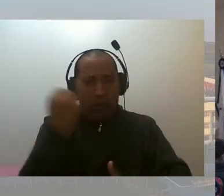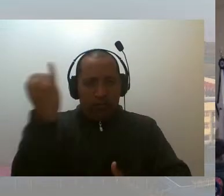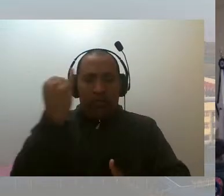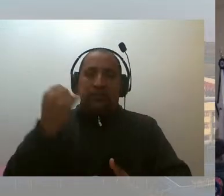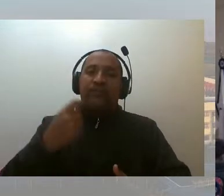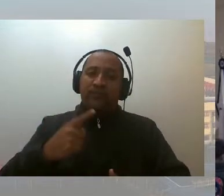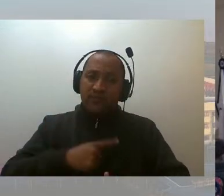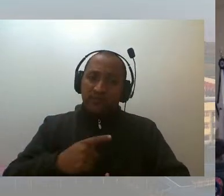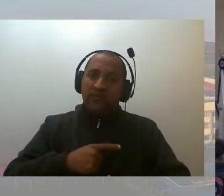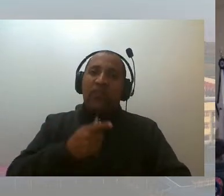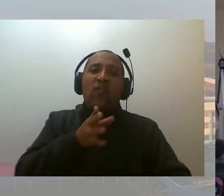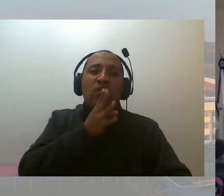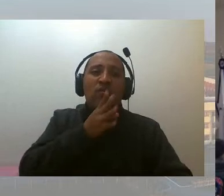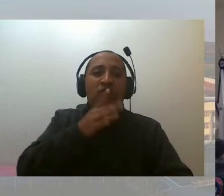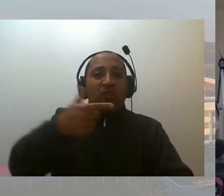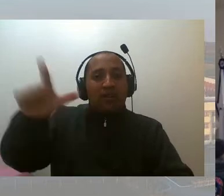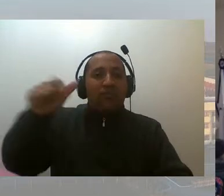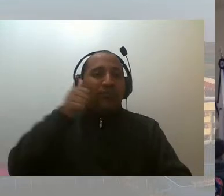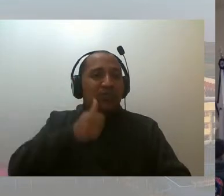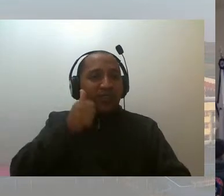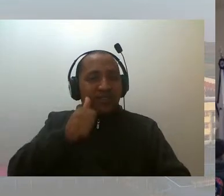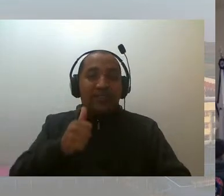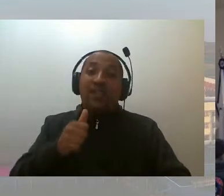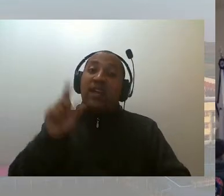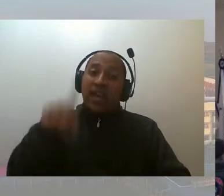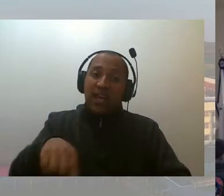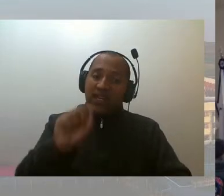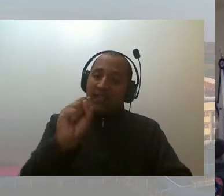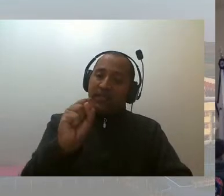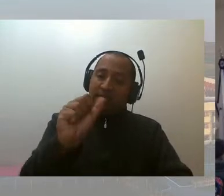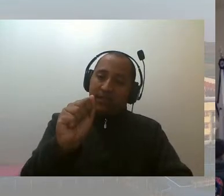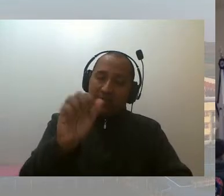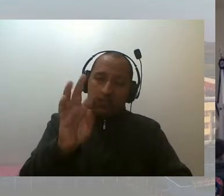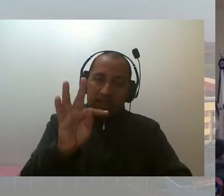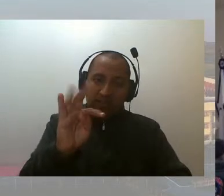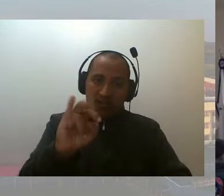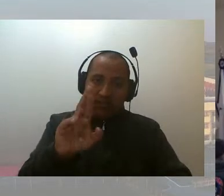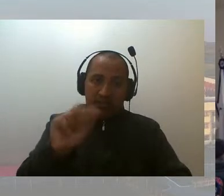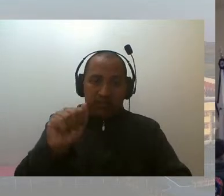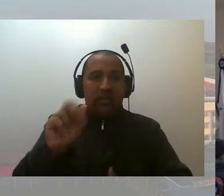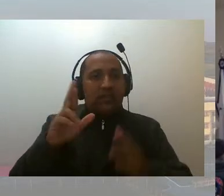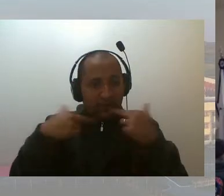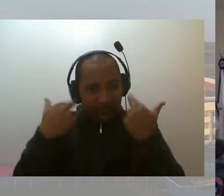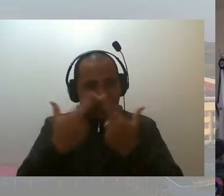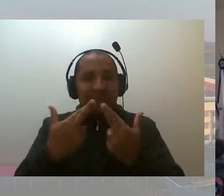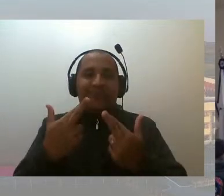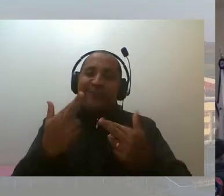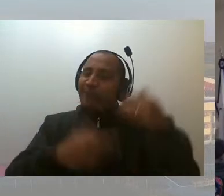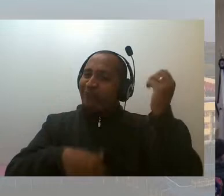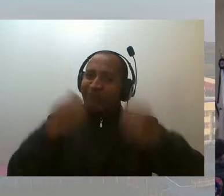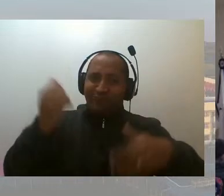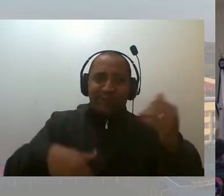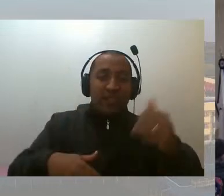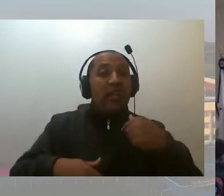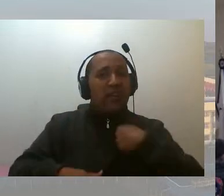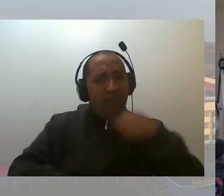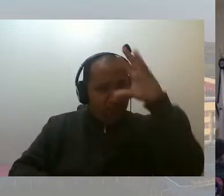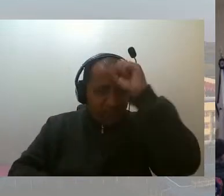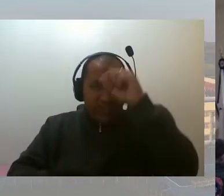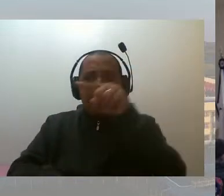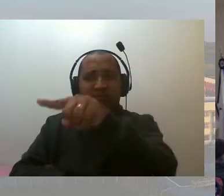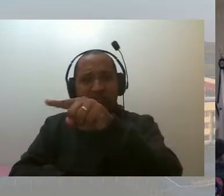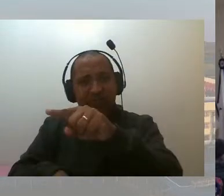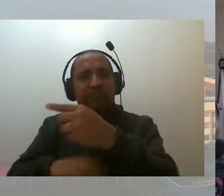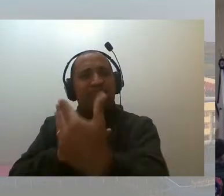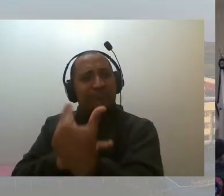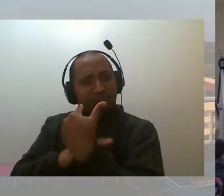que eu conheci outra mulher gigante, que foi a professora Sátira. E uma reunião com ela, eu poderia ficar horas aqui falando o quanto que eu aprendi, né? E o quanto